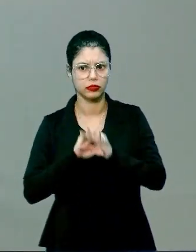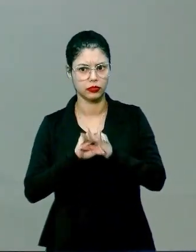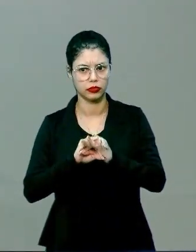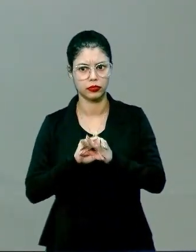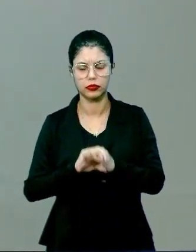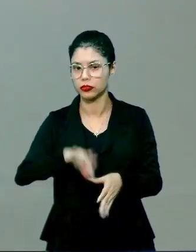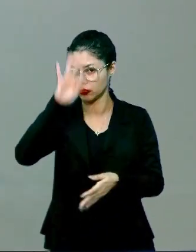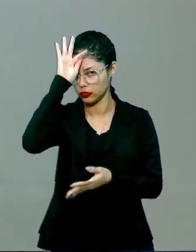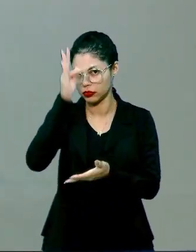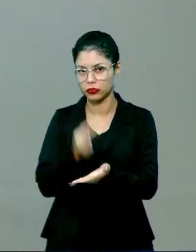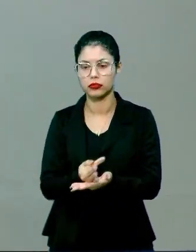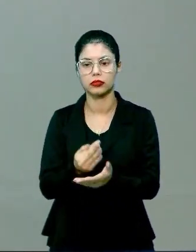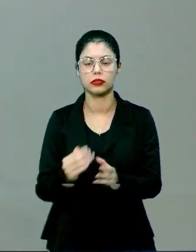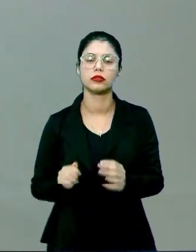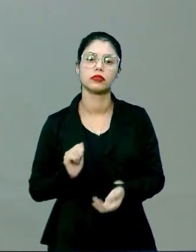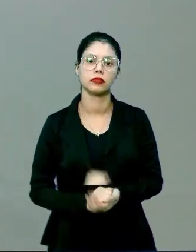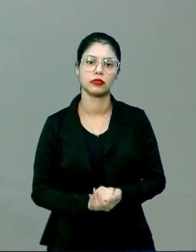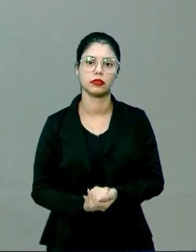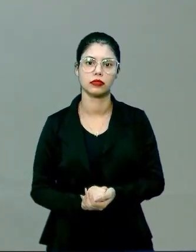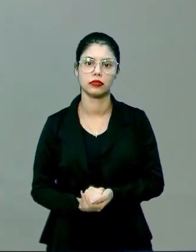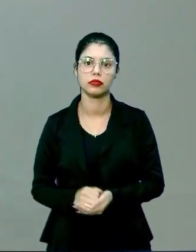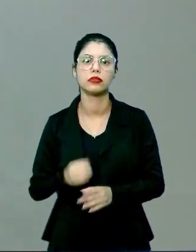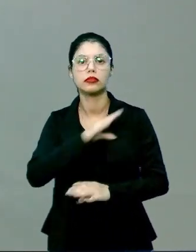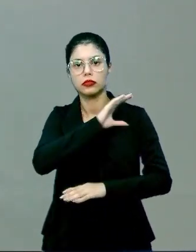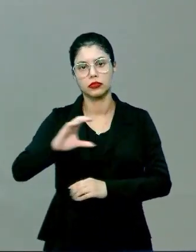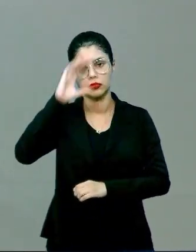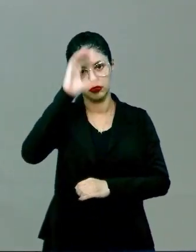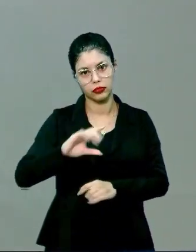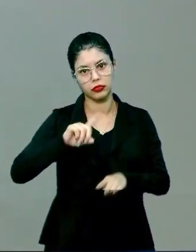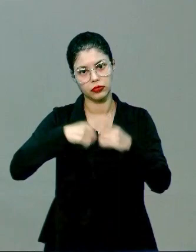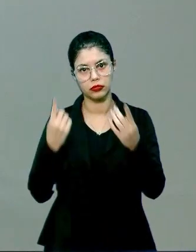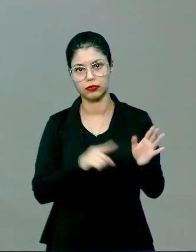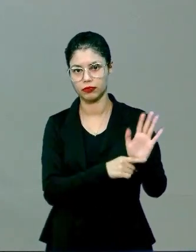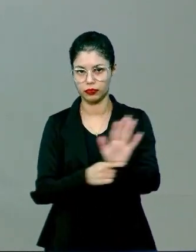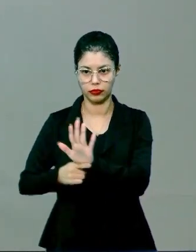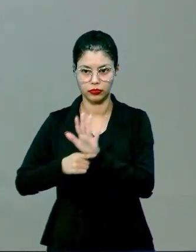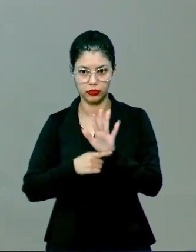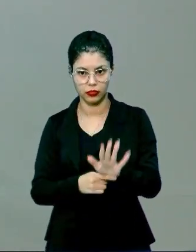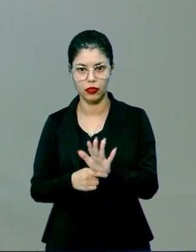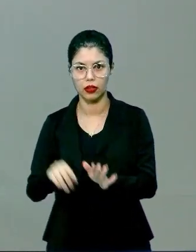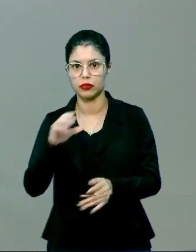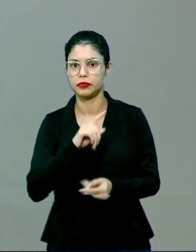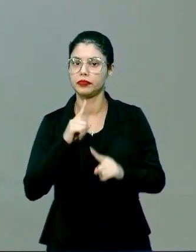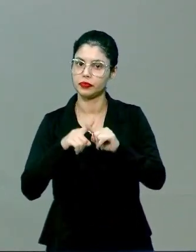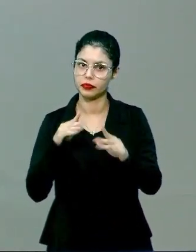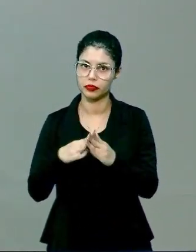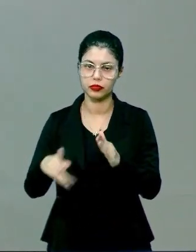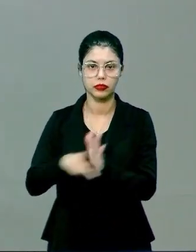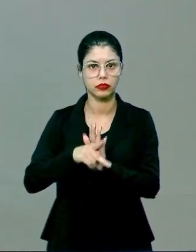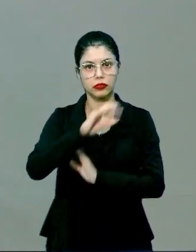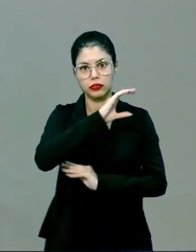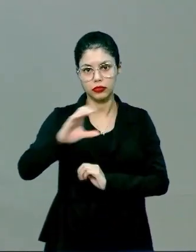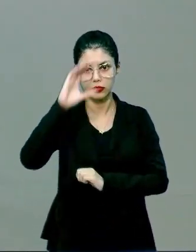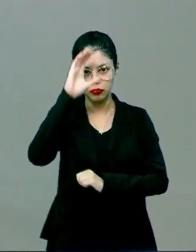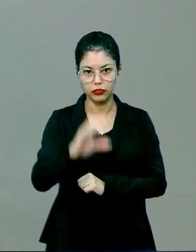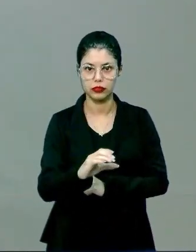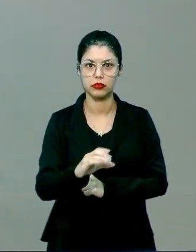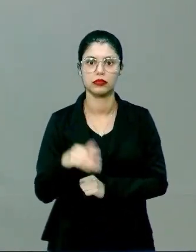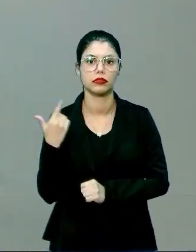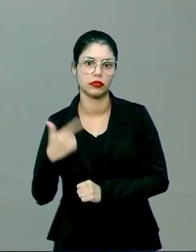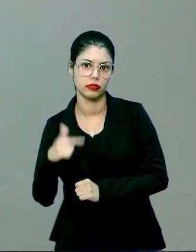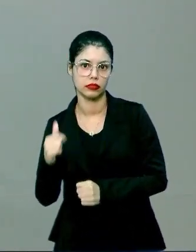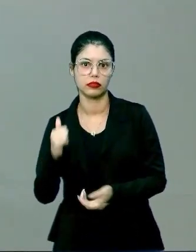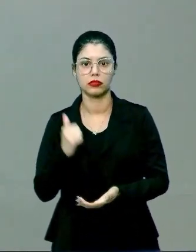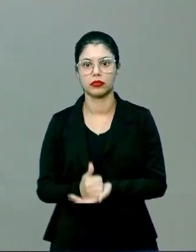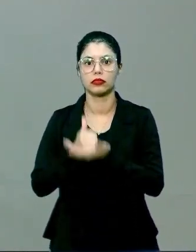com a fé católica, né, mas não representava, né, a Igreja Católica propriamente dita. Inclusive a Igreja